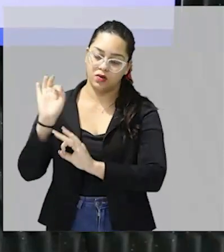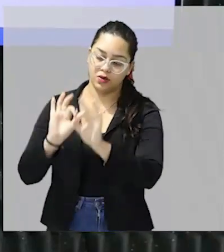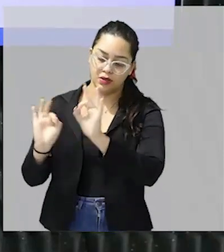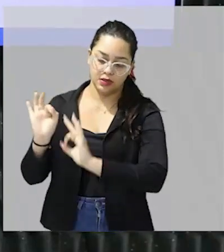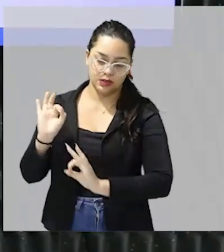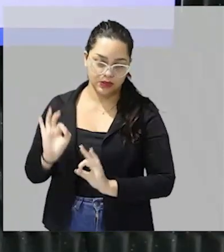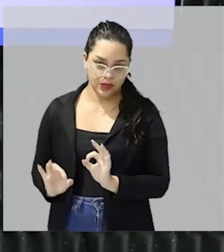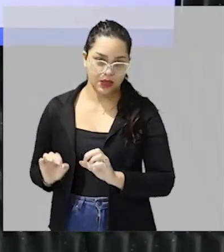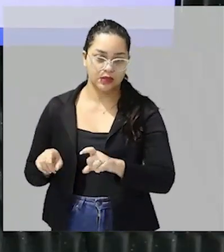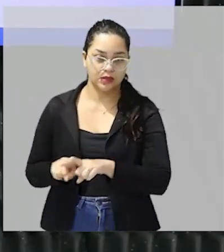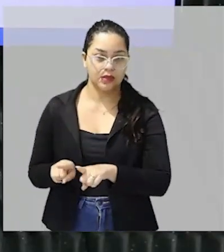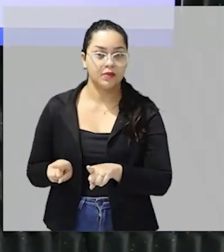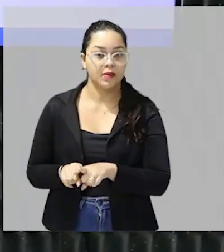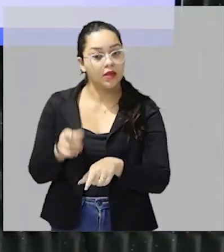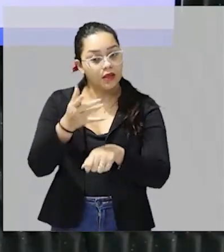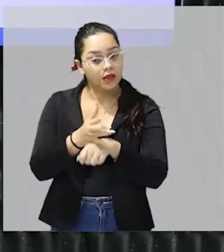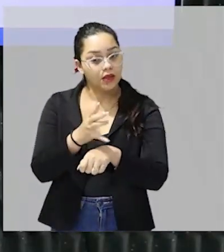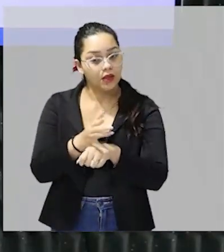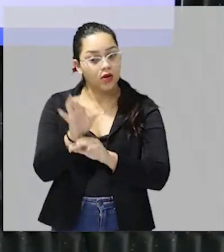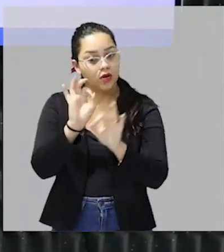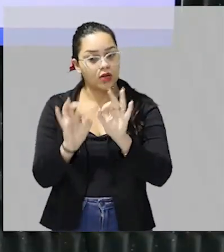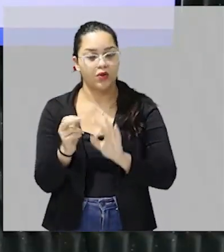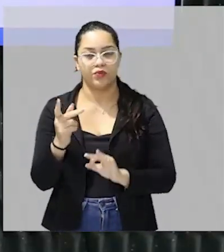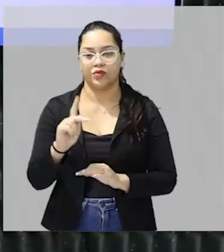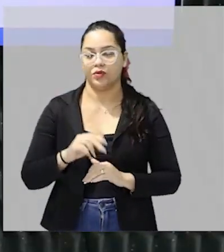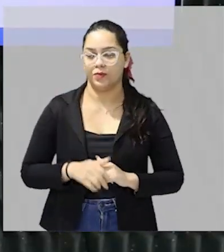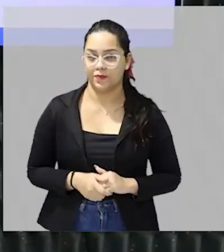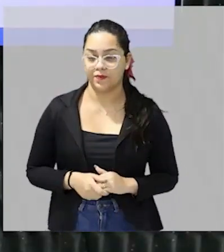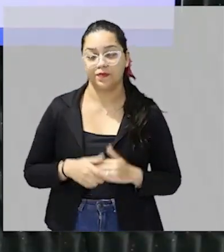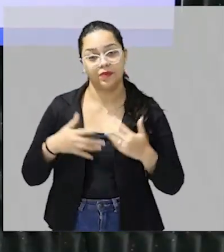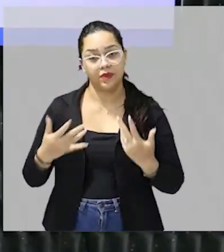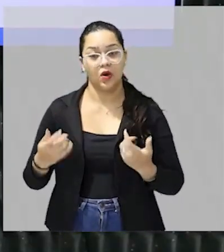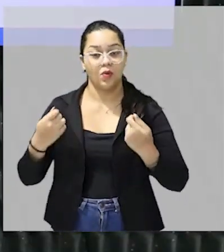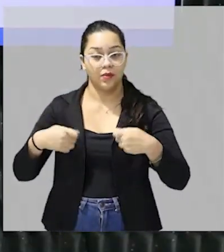planejar e periodizar o seu treino. Essas etapas,